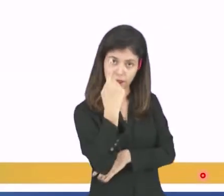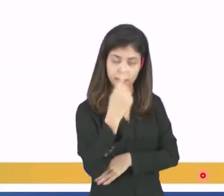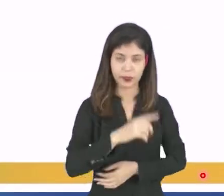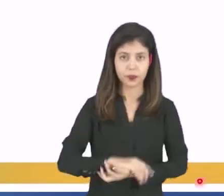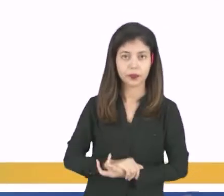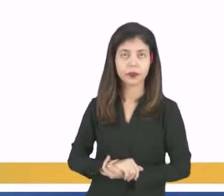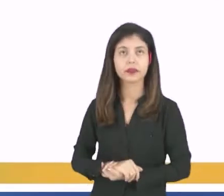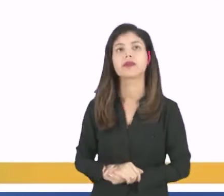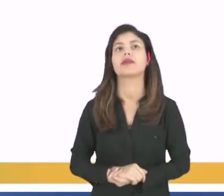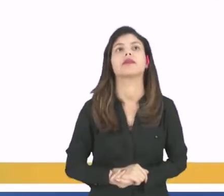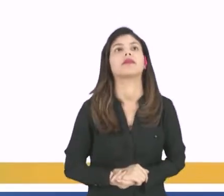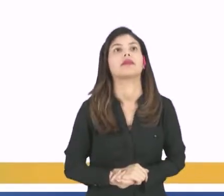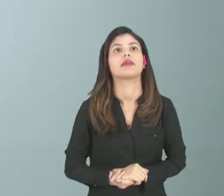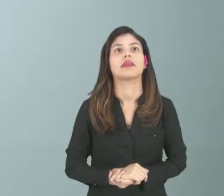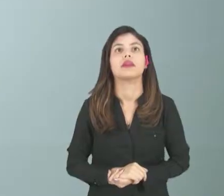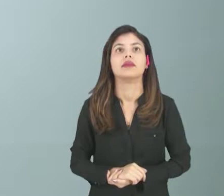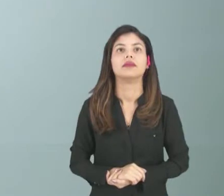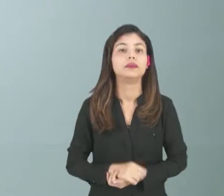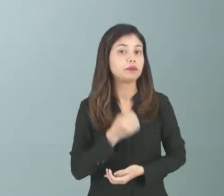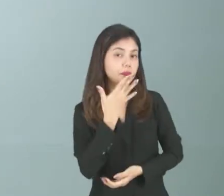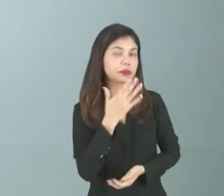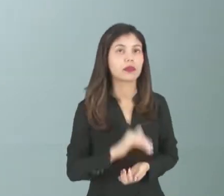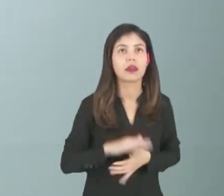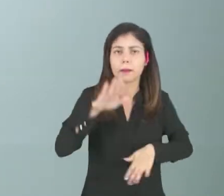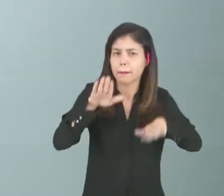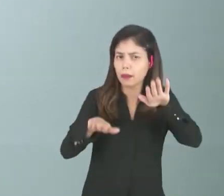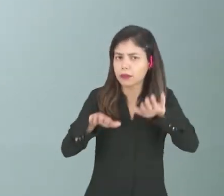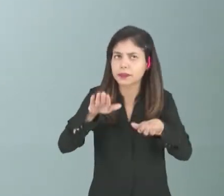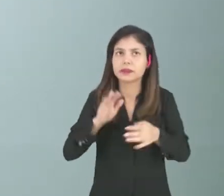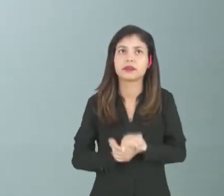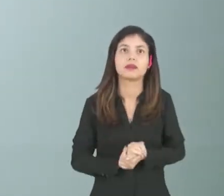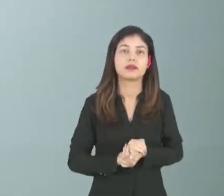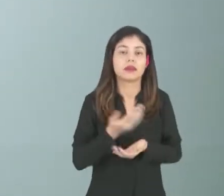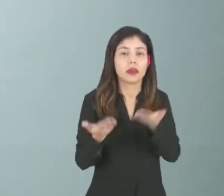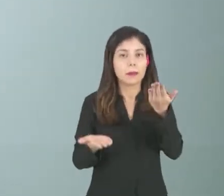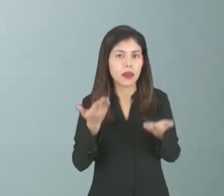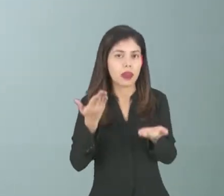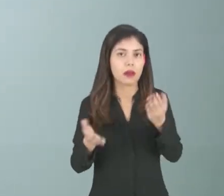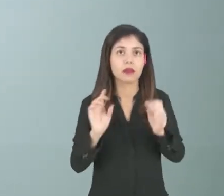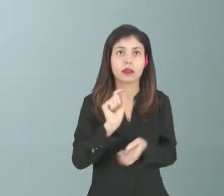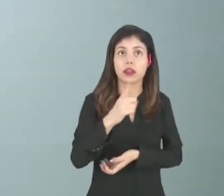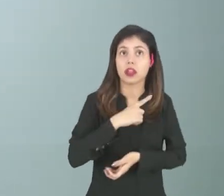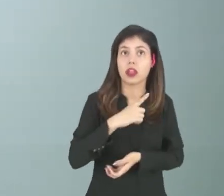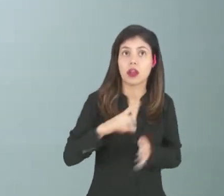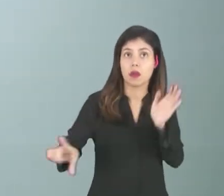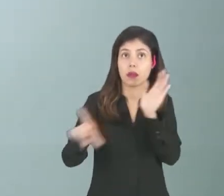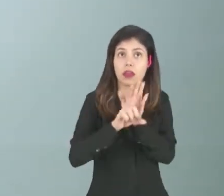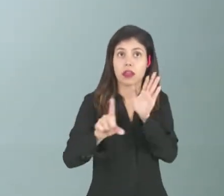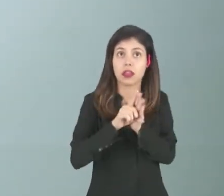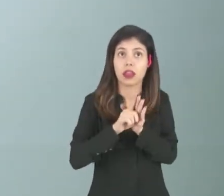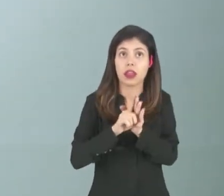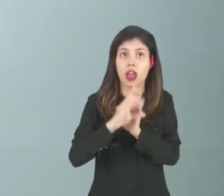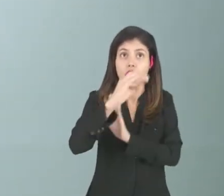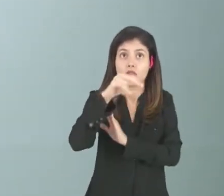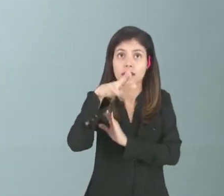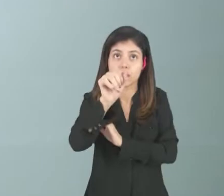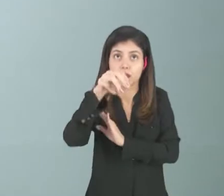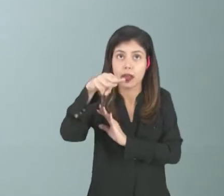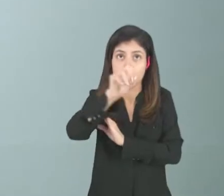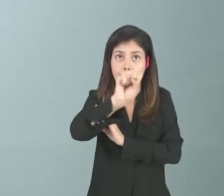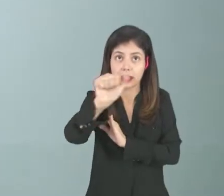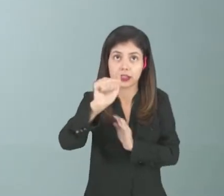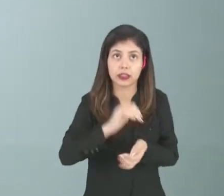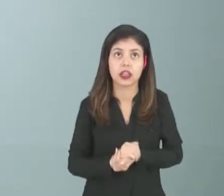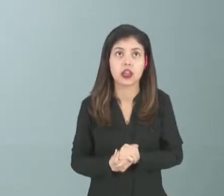equações, parte 1. Bom, balanceamento. O balanceamento ele tem como lei a conservação das